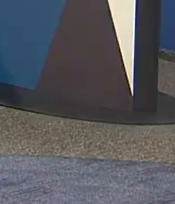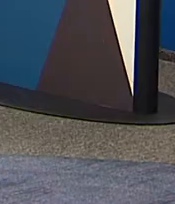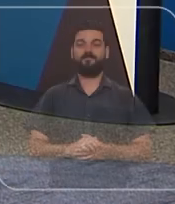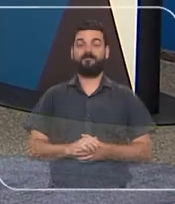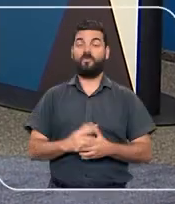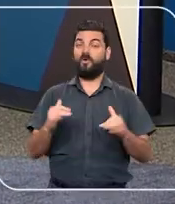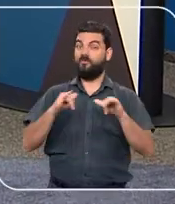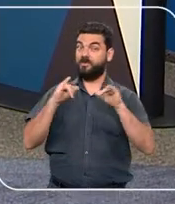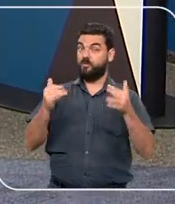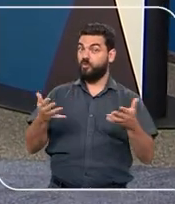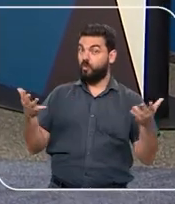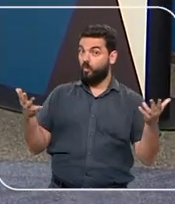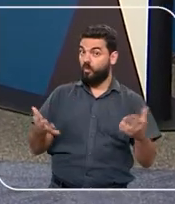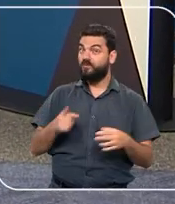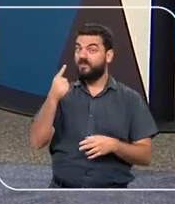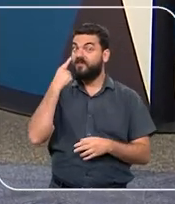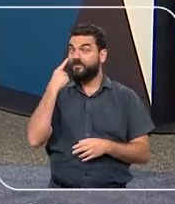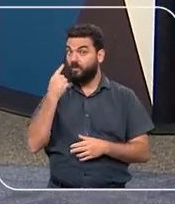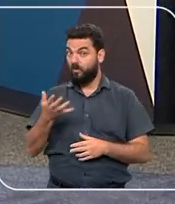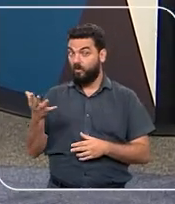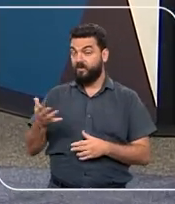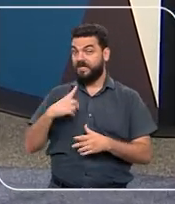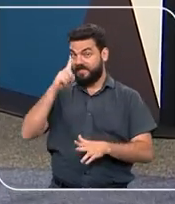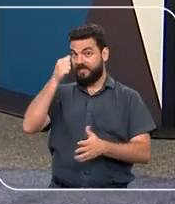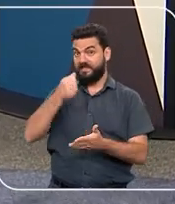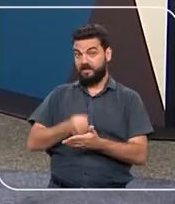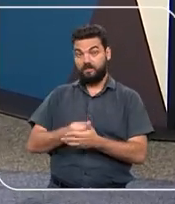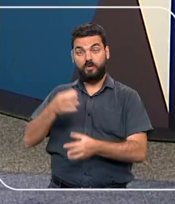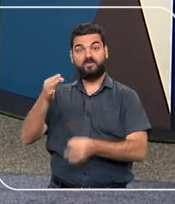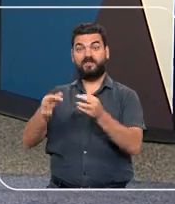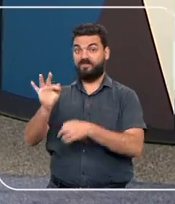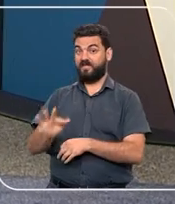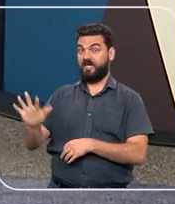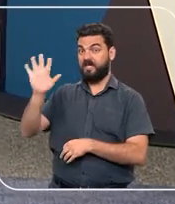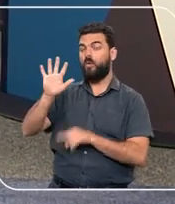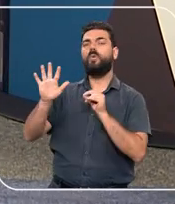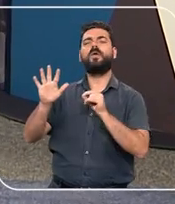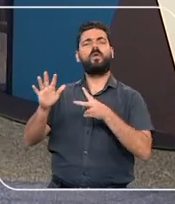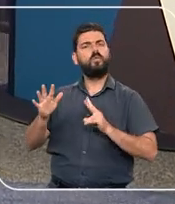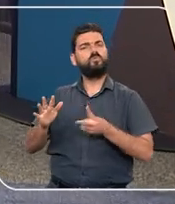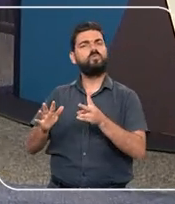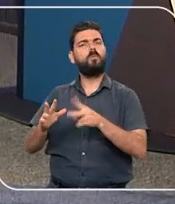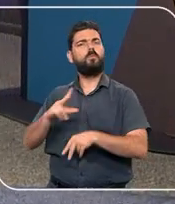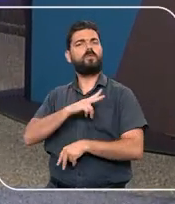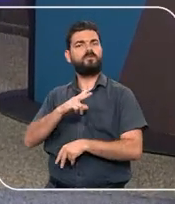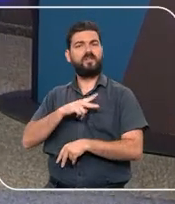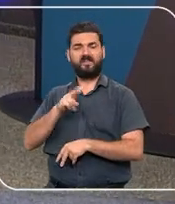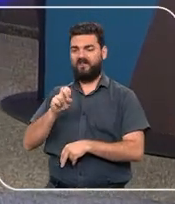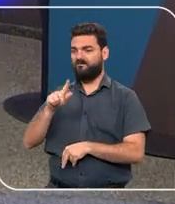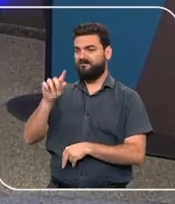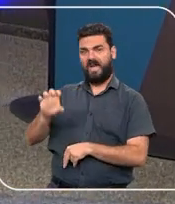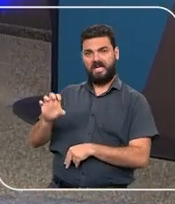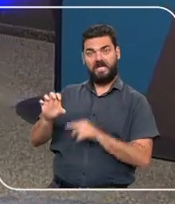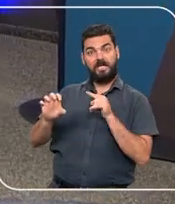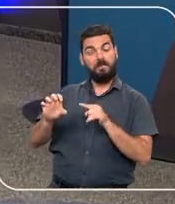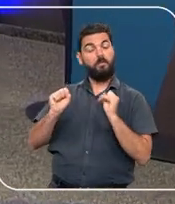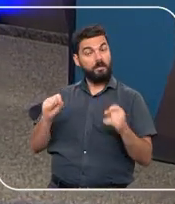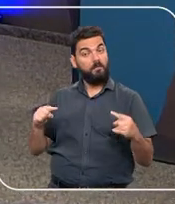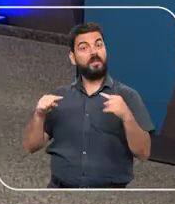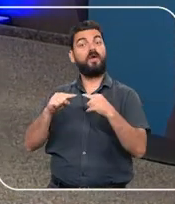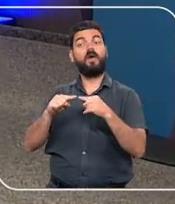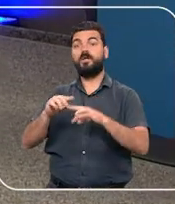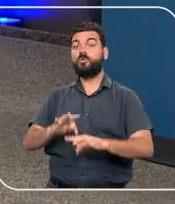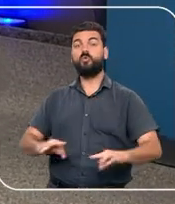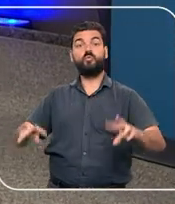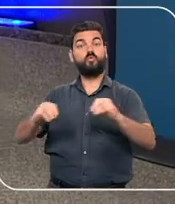edição entre as notícias de hoje você vai ver decisão da justiça federal que Manteve privatização da Vale